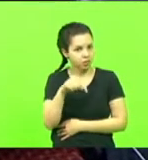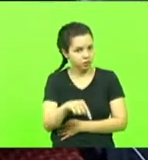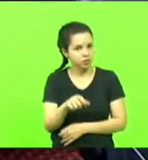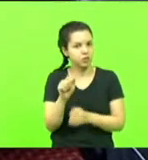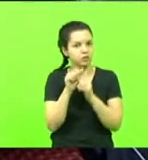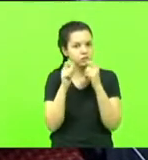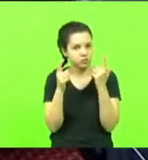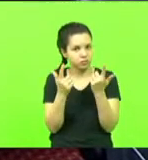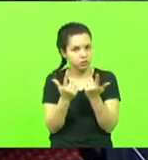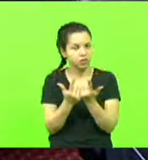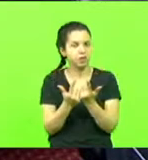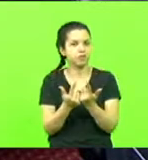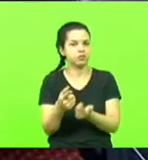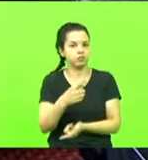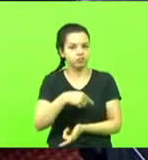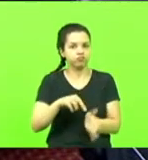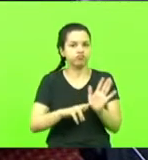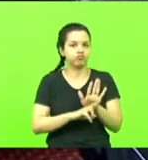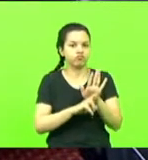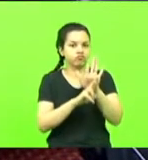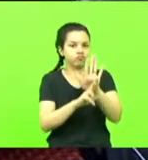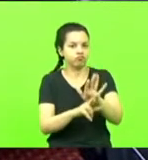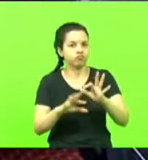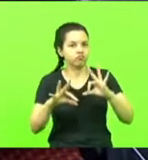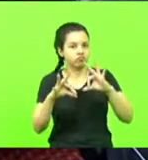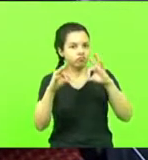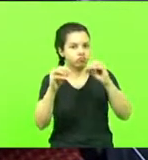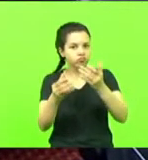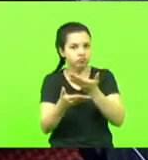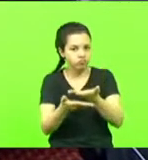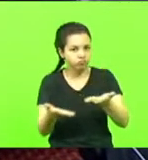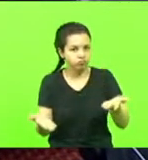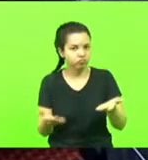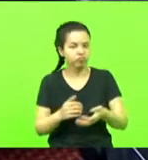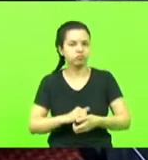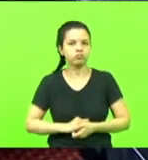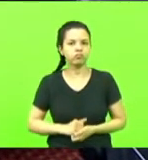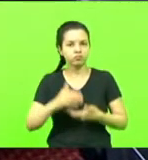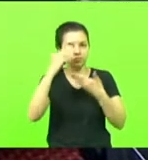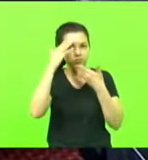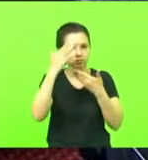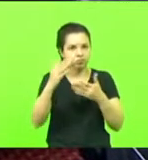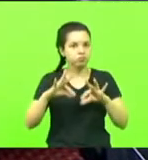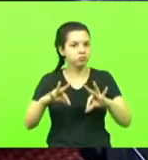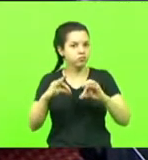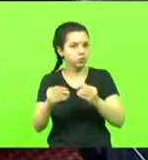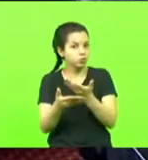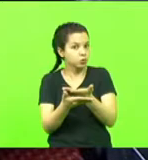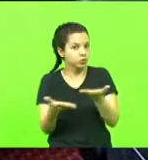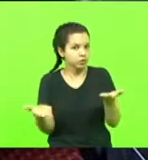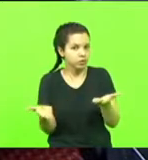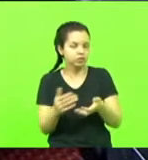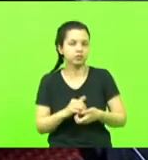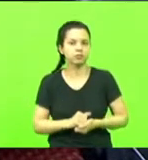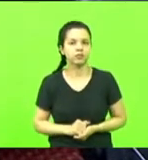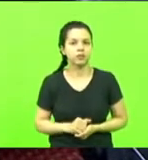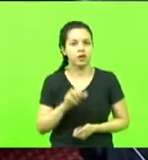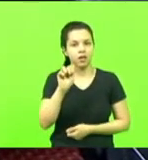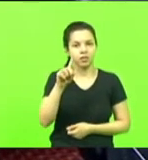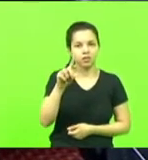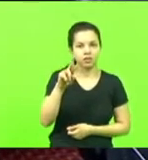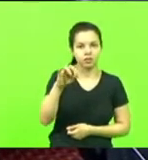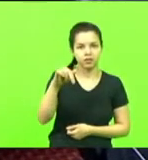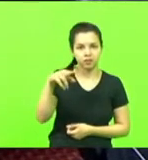Legislativa, representá-las todas aqui. Então, um agradecimento a todas vocês, a Adriana, a